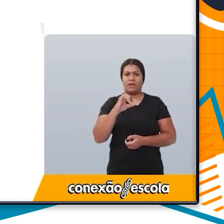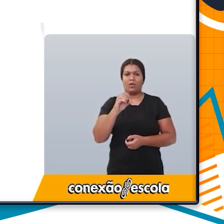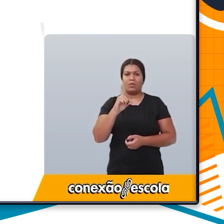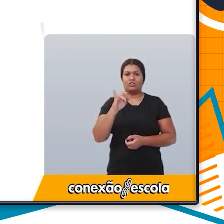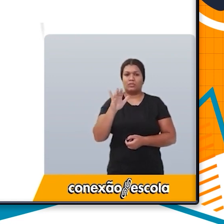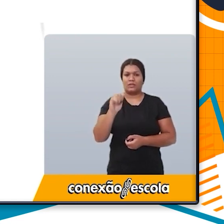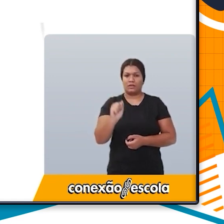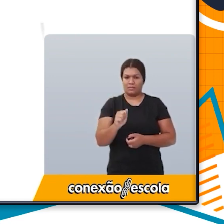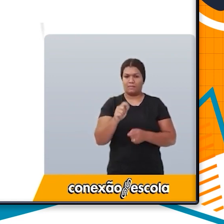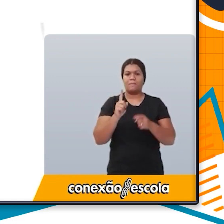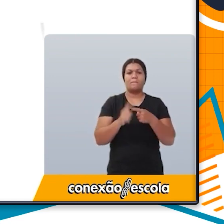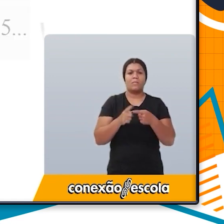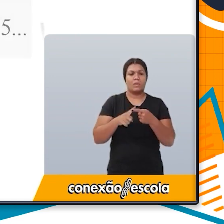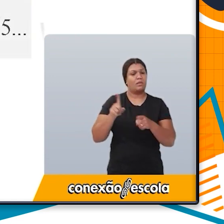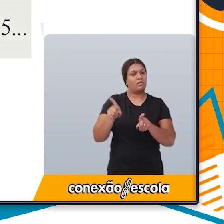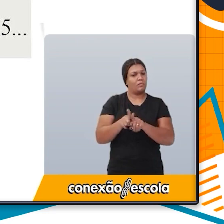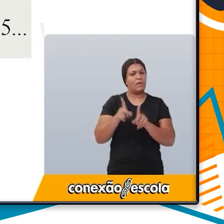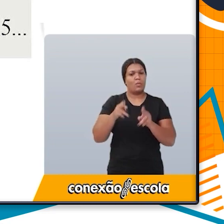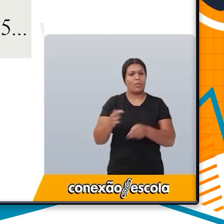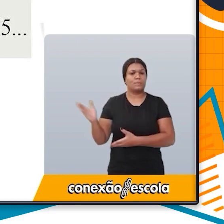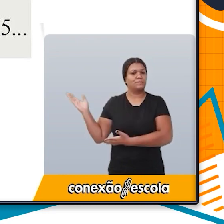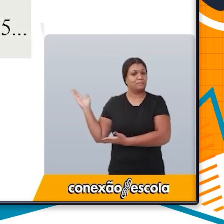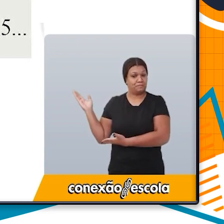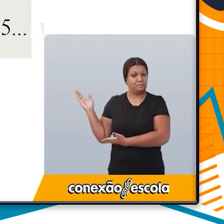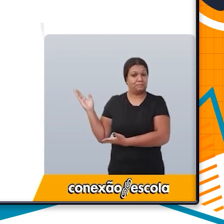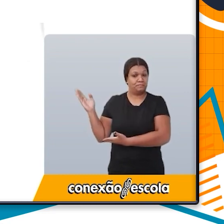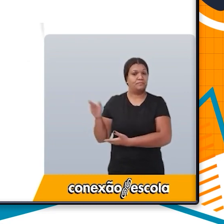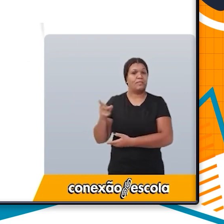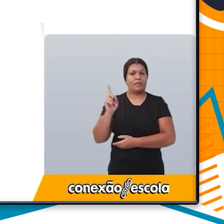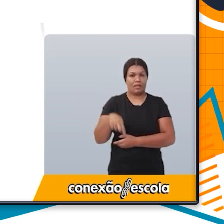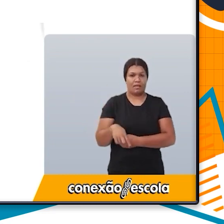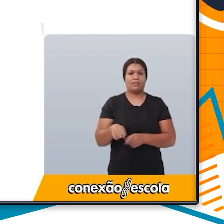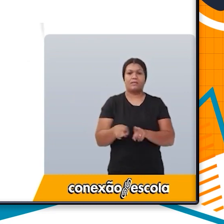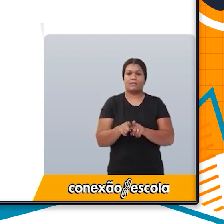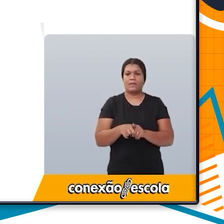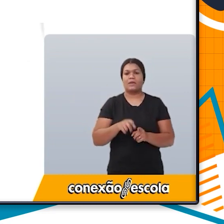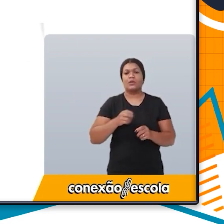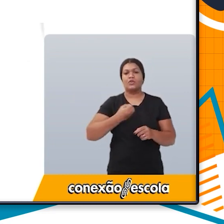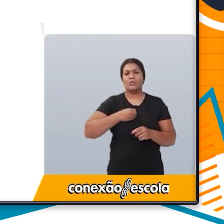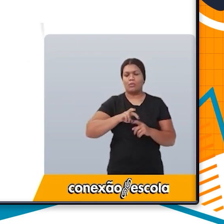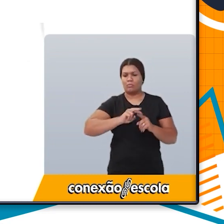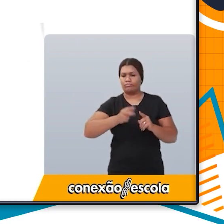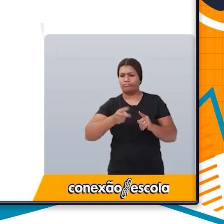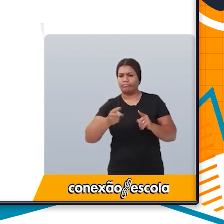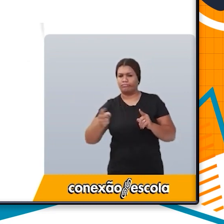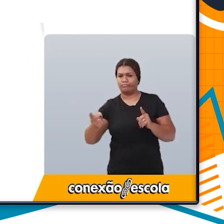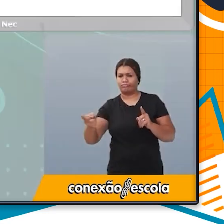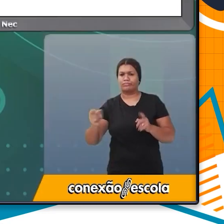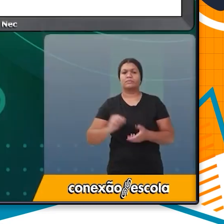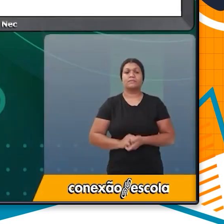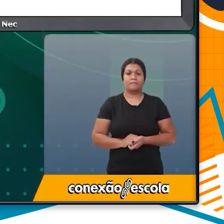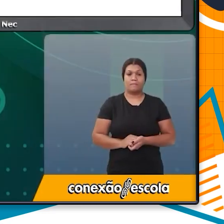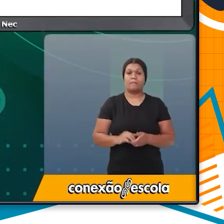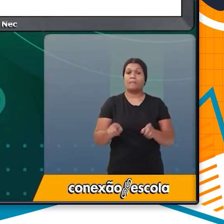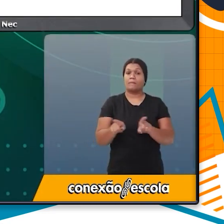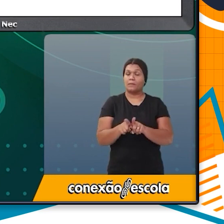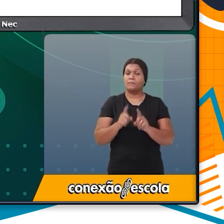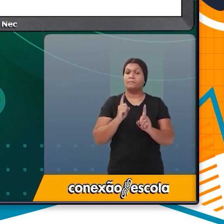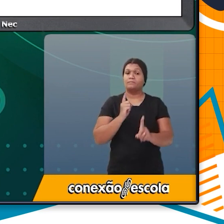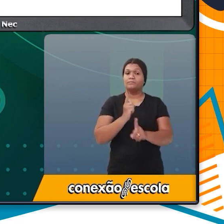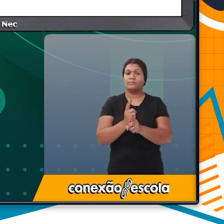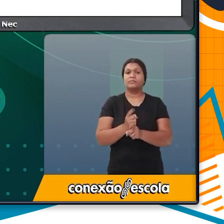forma decimal, é uma dízima periódica. E assim por diante. Podemos encontrar a